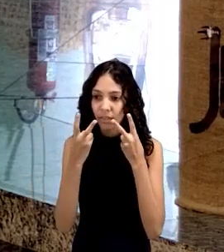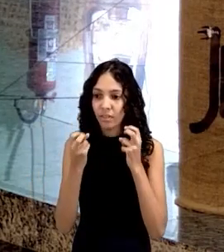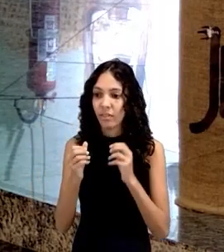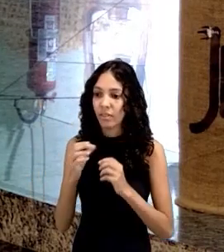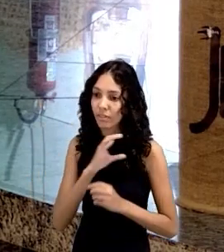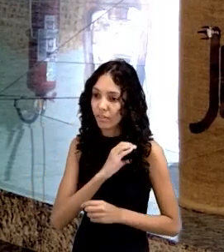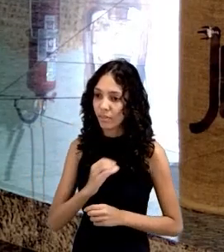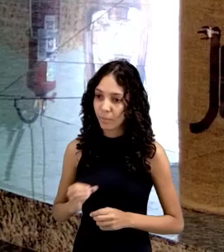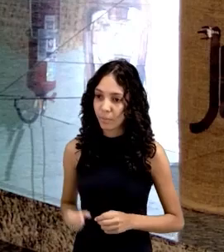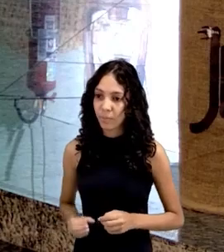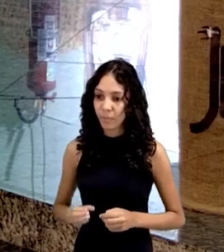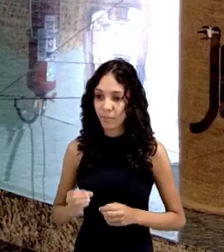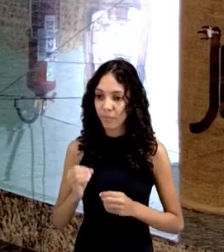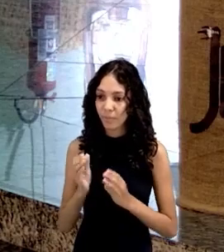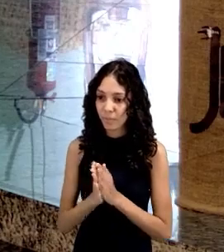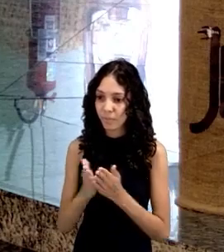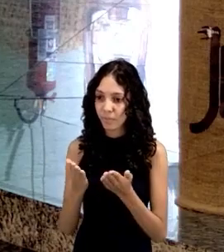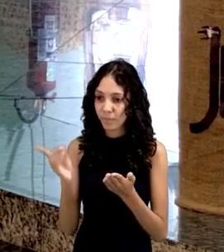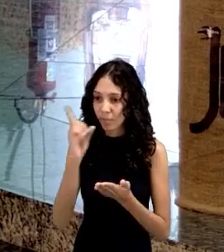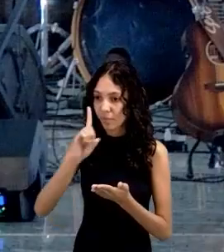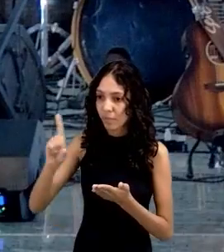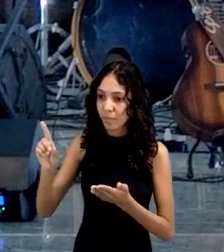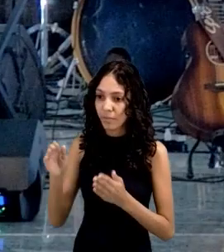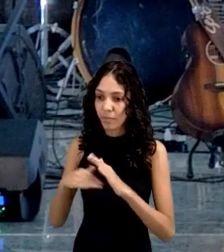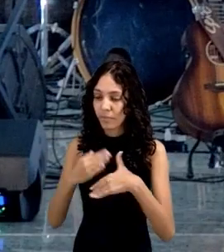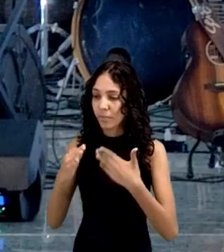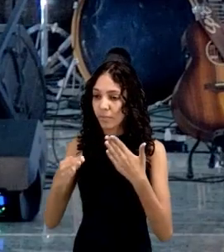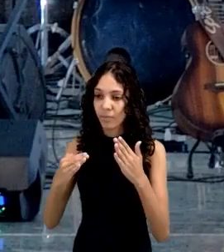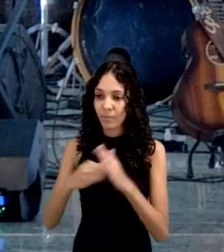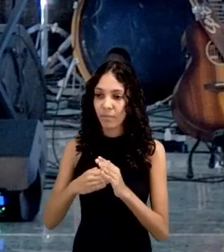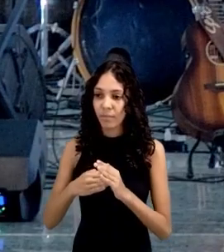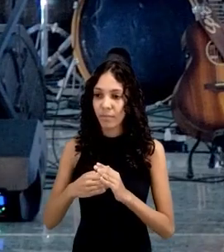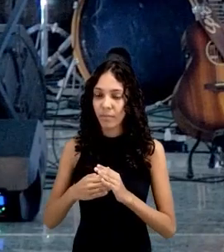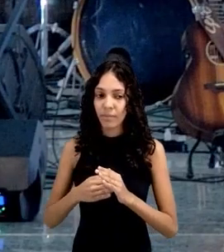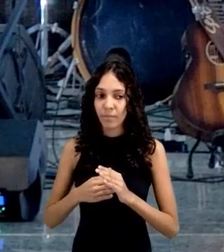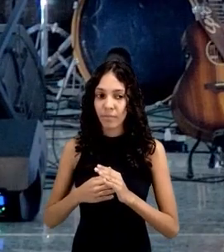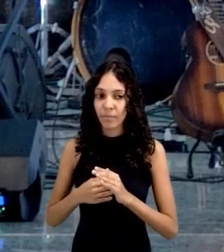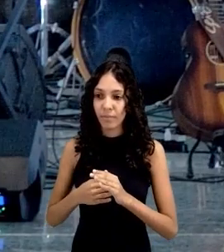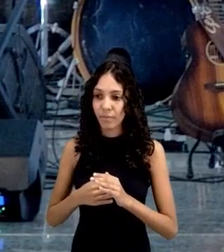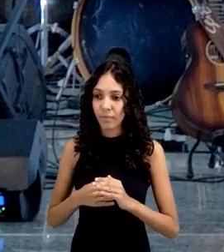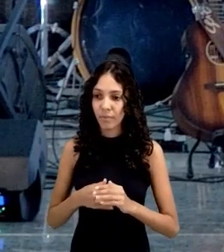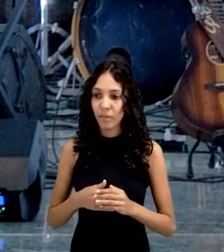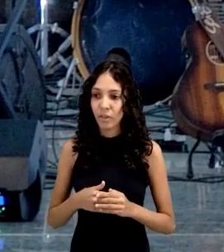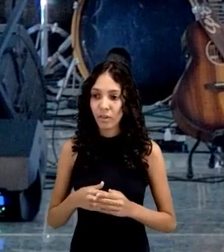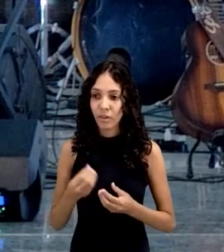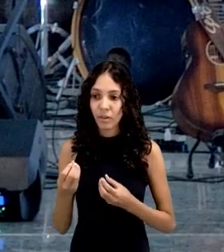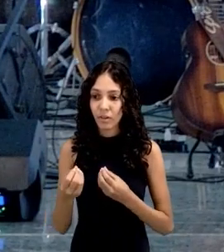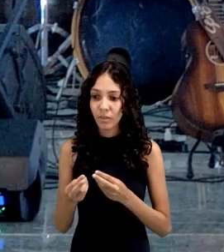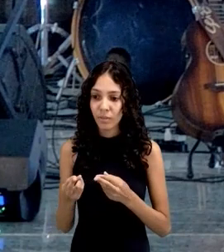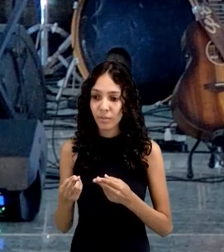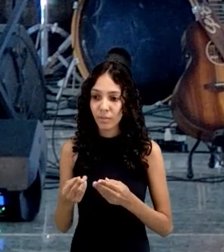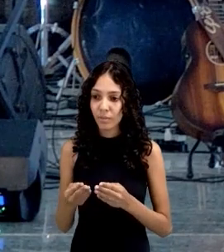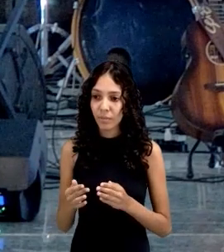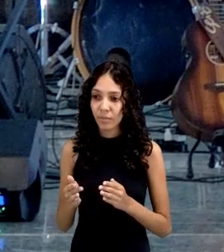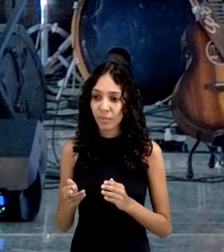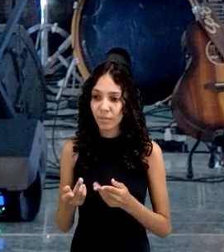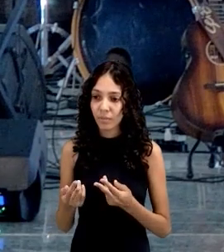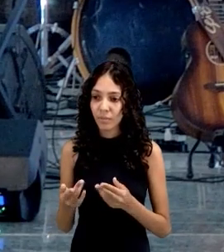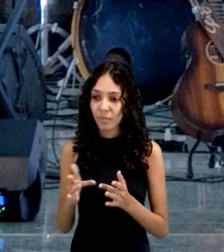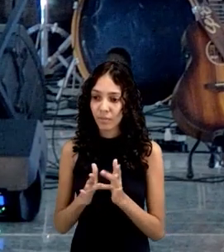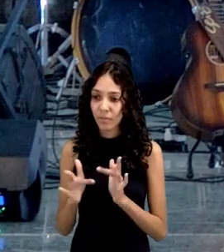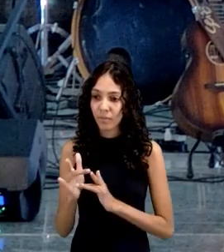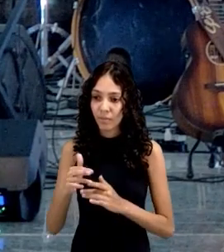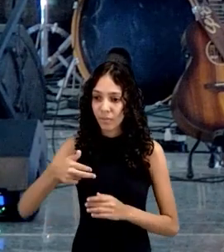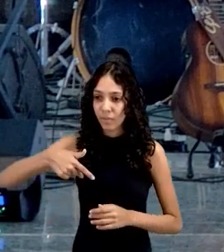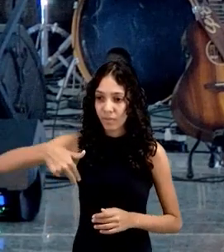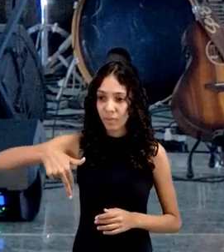falou isso. Como vocês custam a entender? Tudo que a meu respeito estava escrito na Torá, no Navim e no